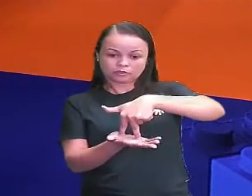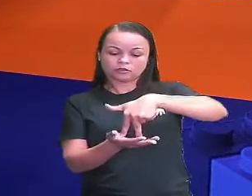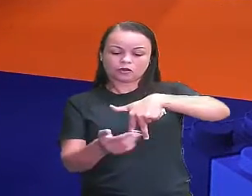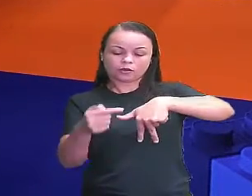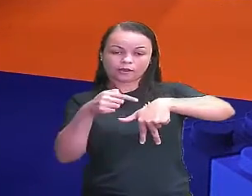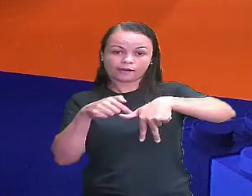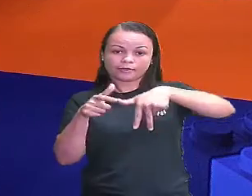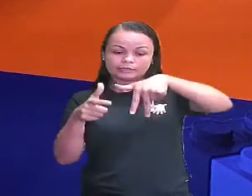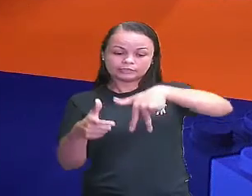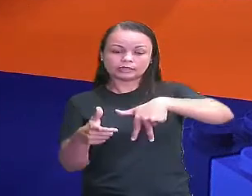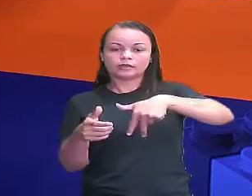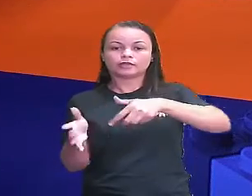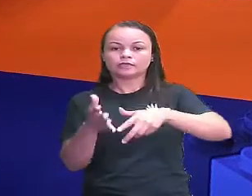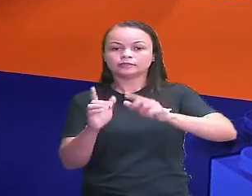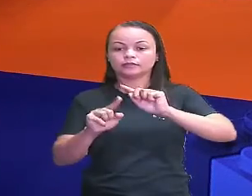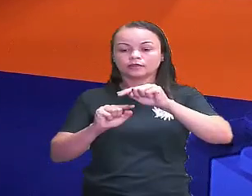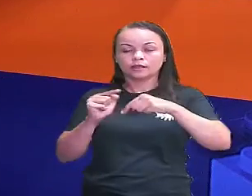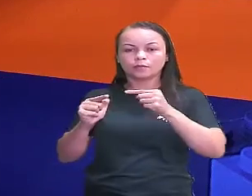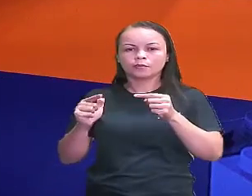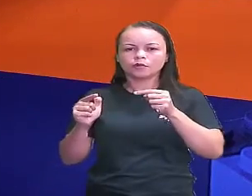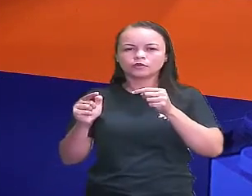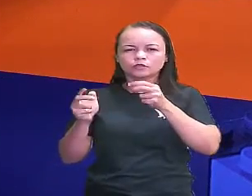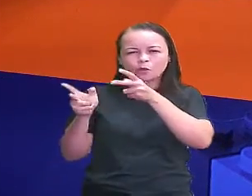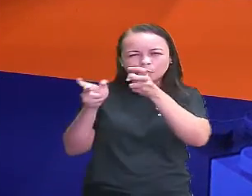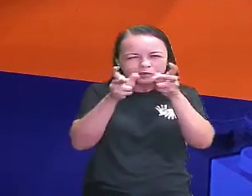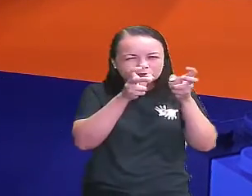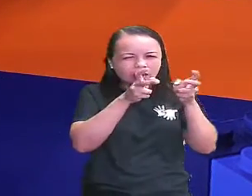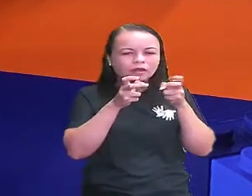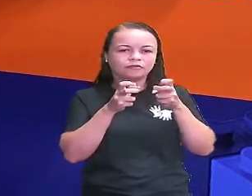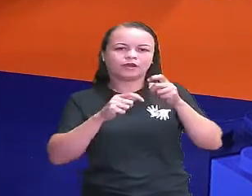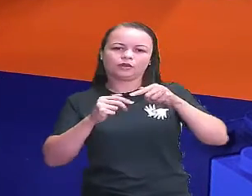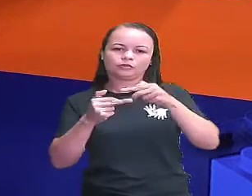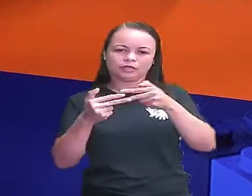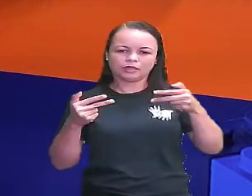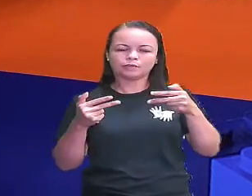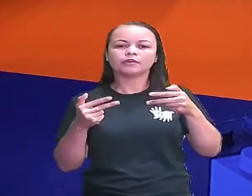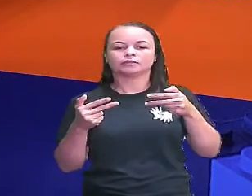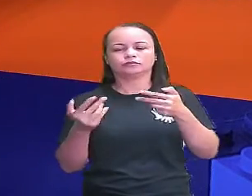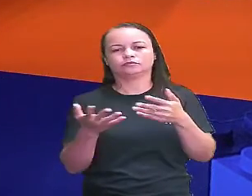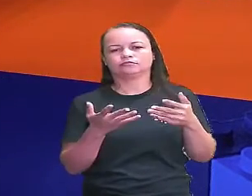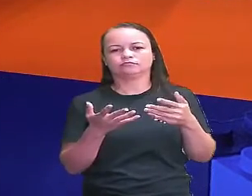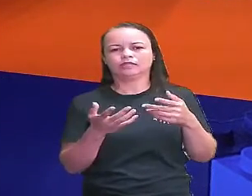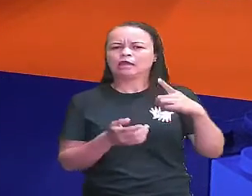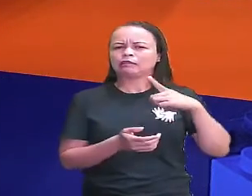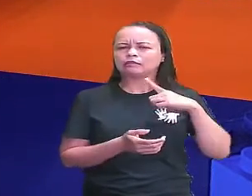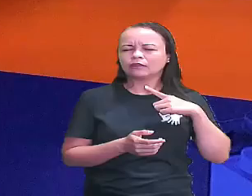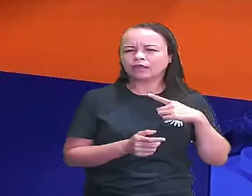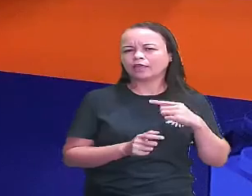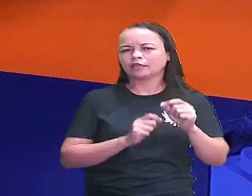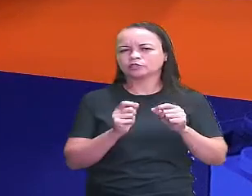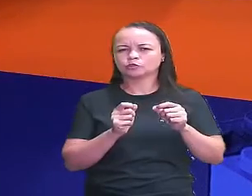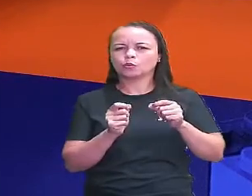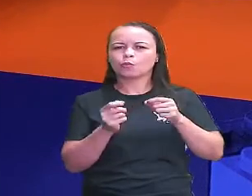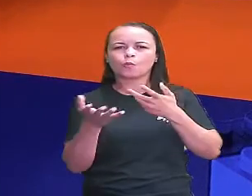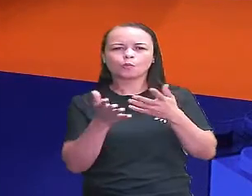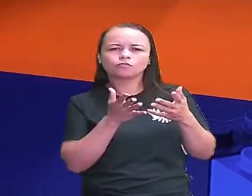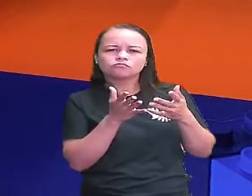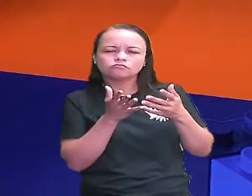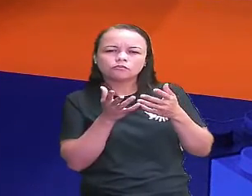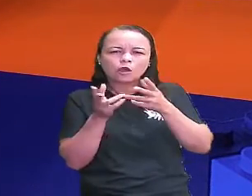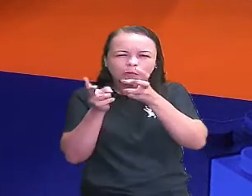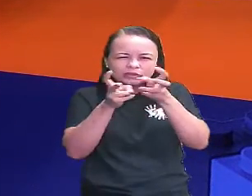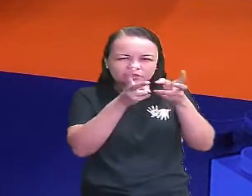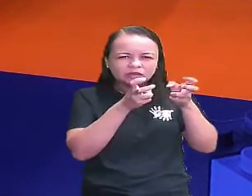os elementos que existem ao seu redor. Fazendo assim, tendo assim uma orientação